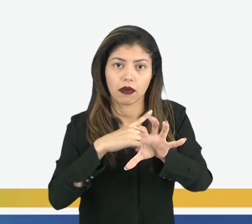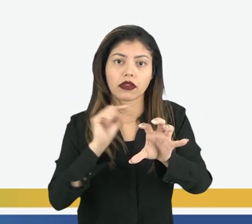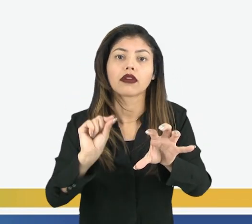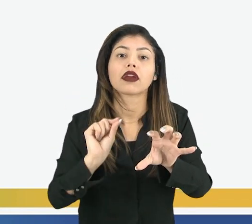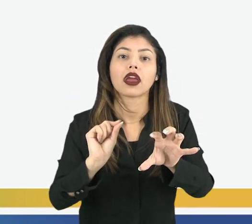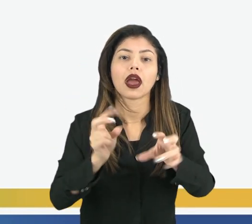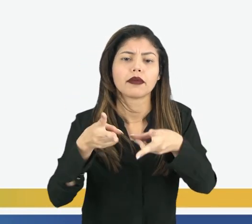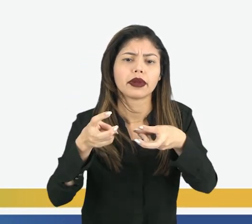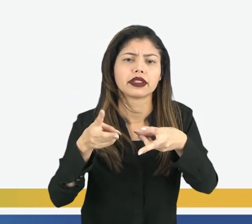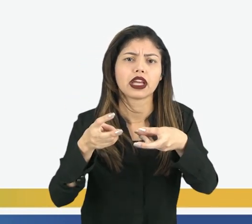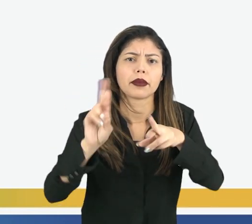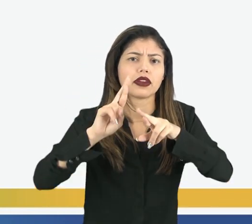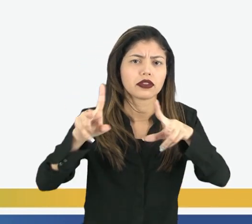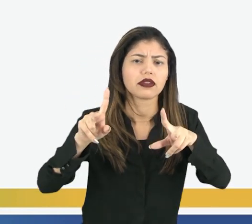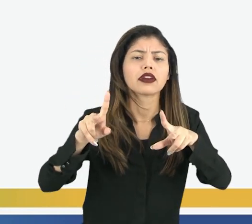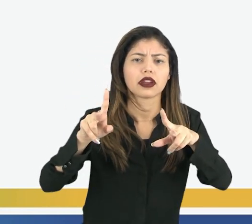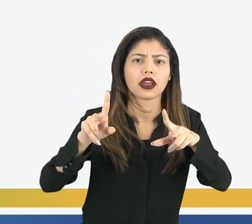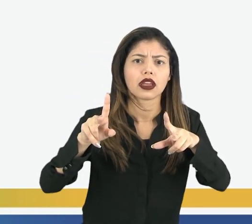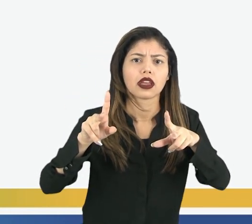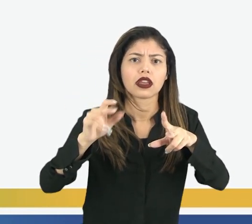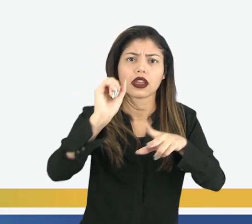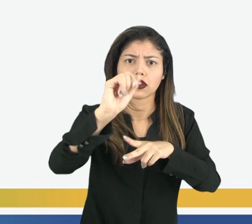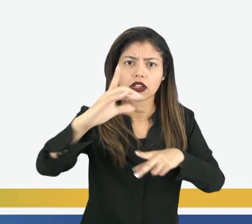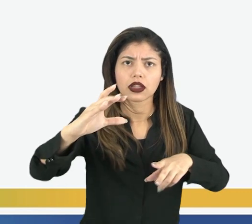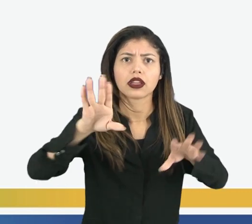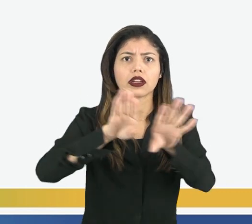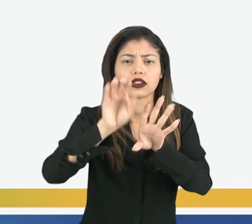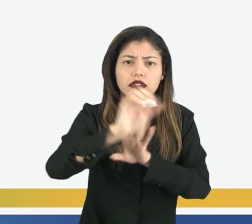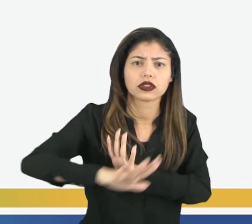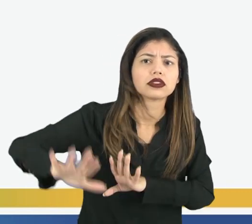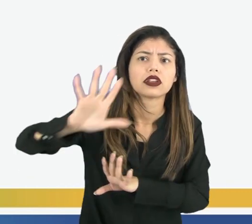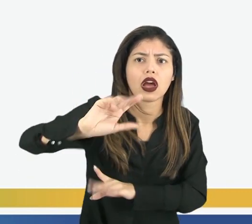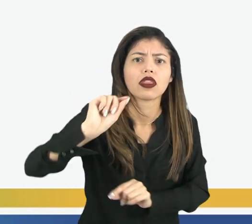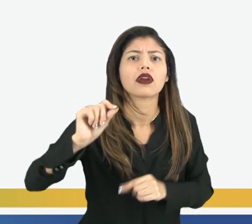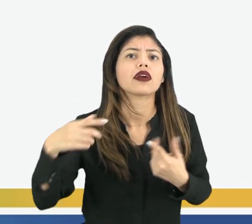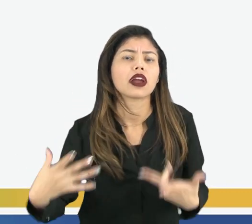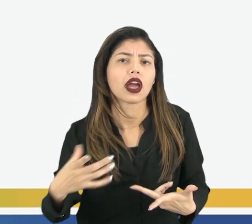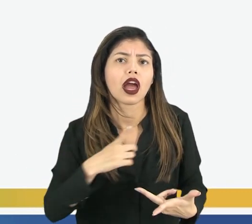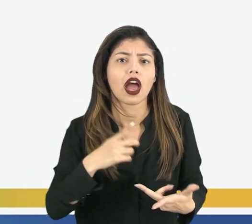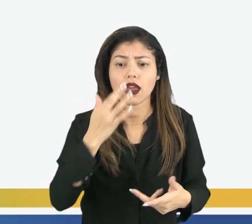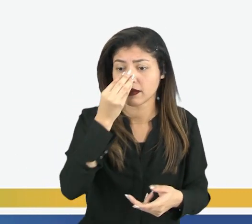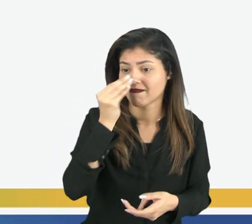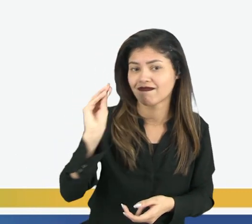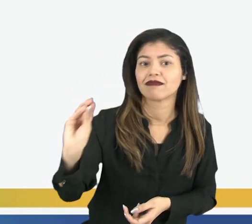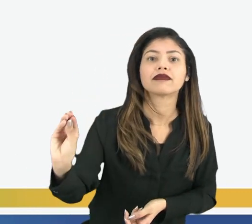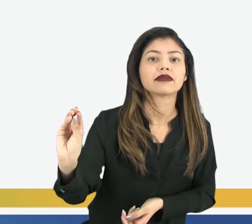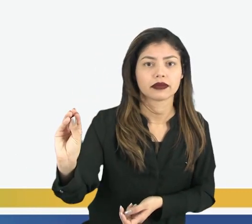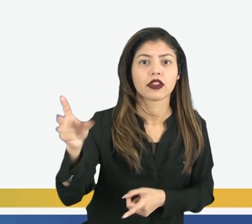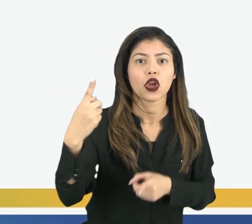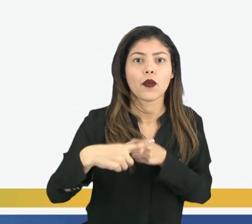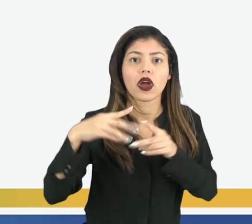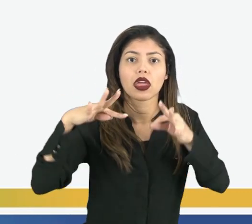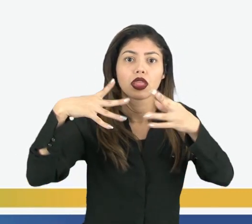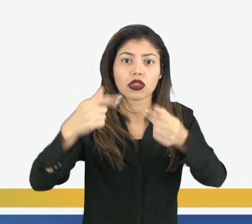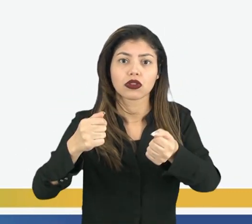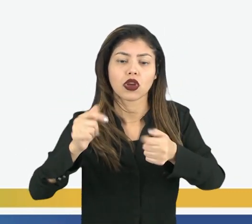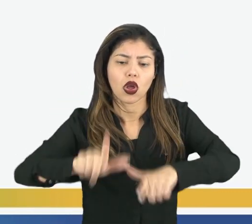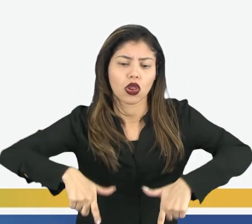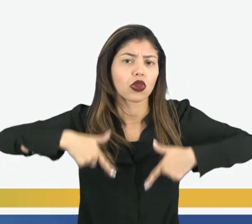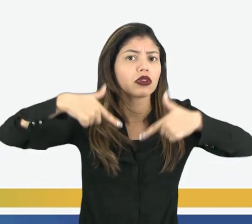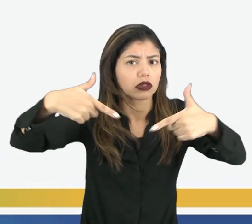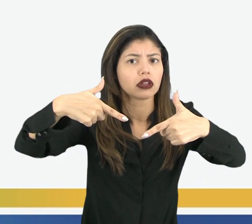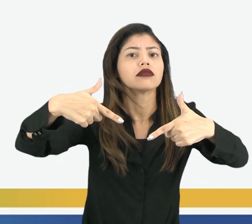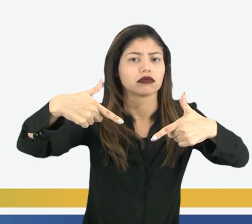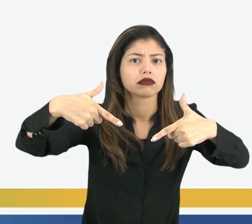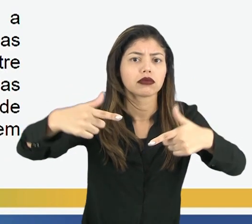que as diferenças de classe social, elas foram ignoradas, porque todos estavam aqui lutando por uma